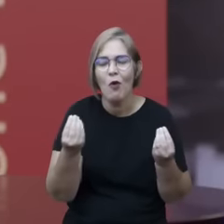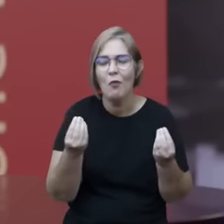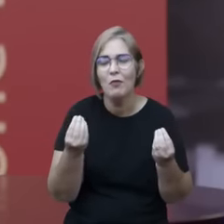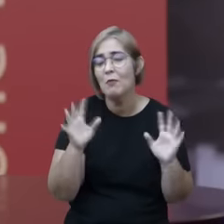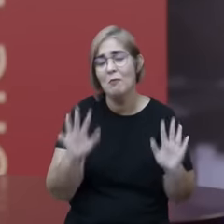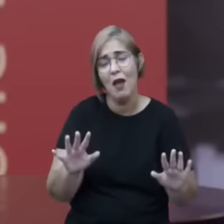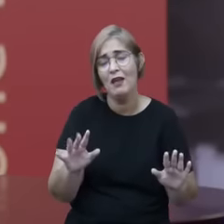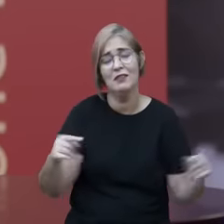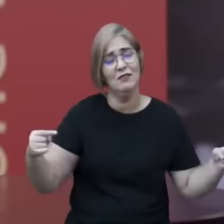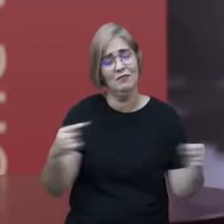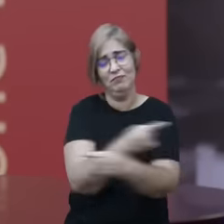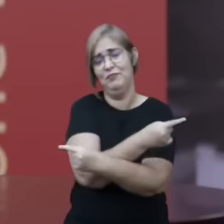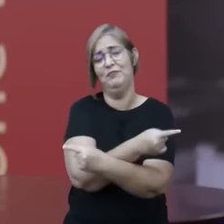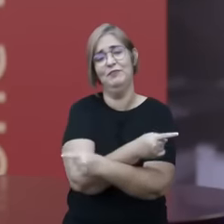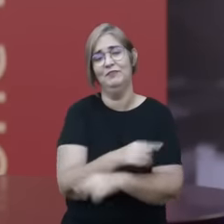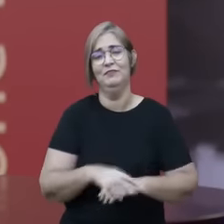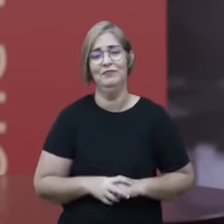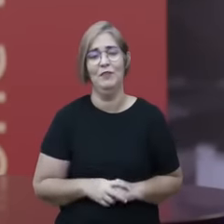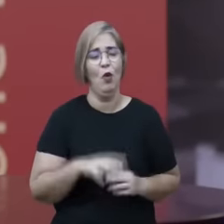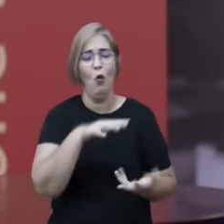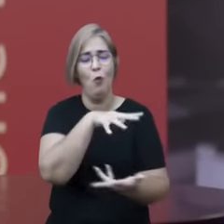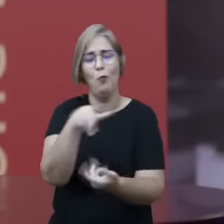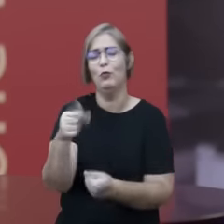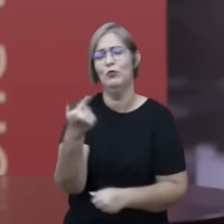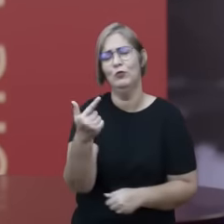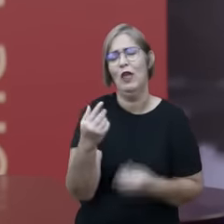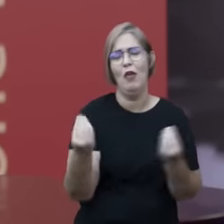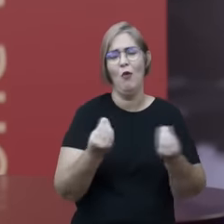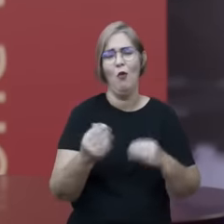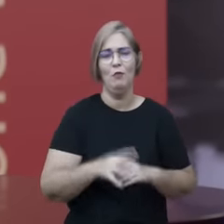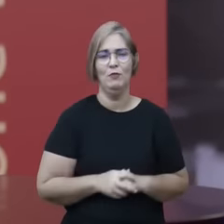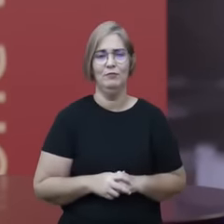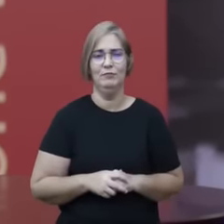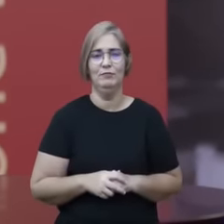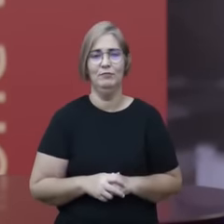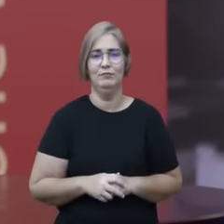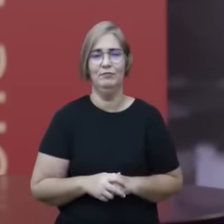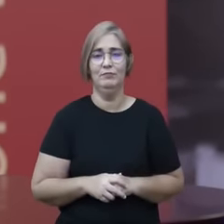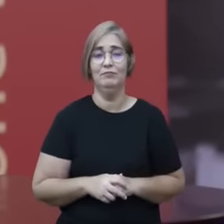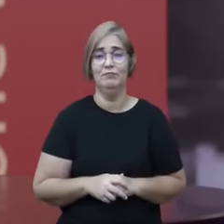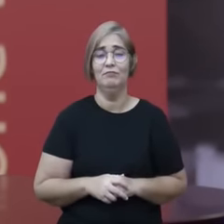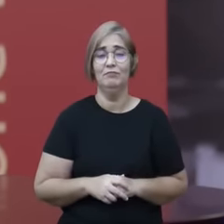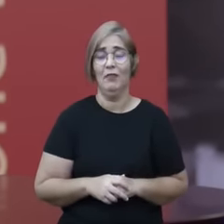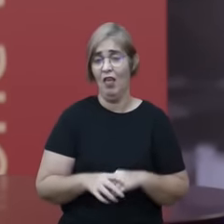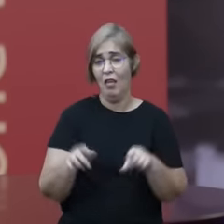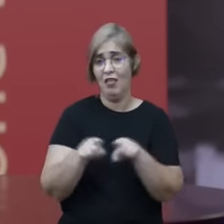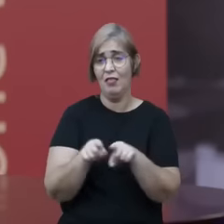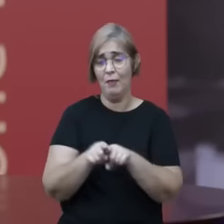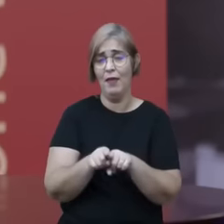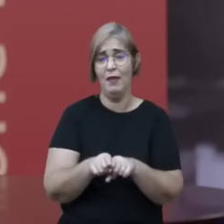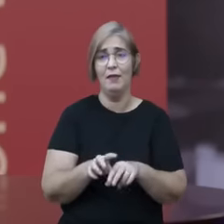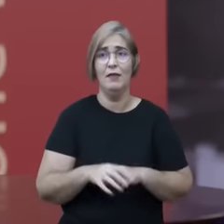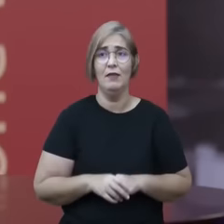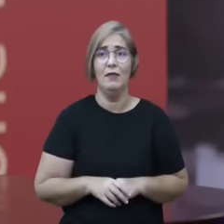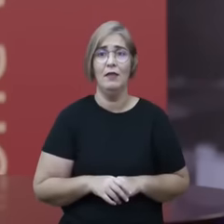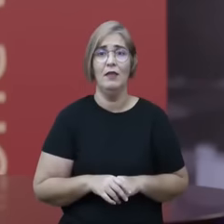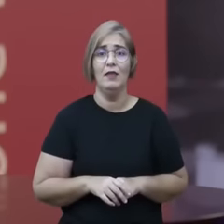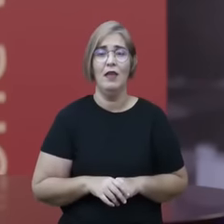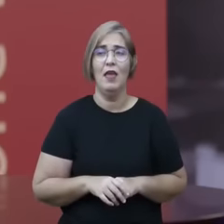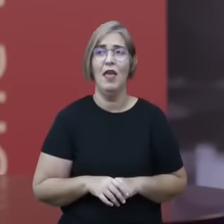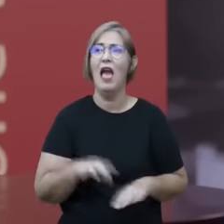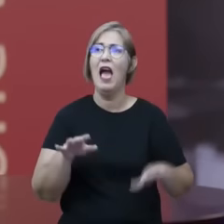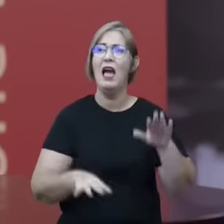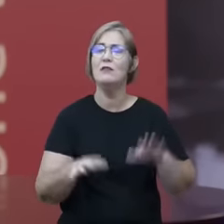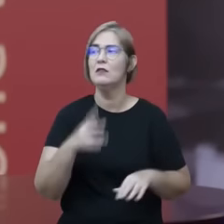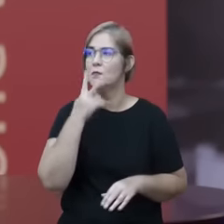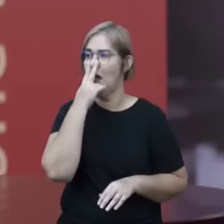inesgotável. Ora, assim também o absurdo e a contradição, né, que disso provém, dessa necessidade